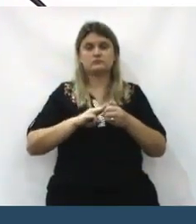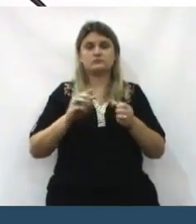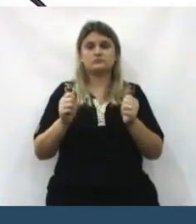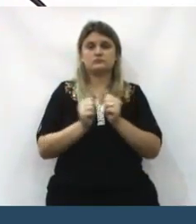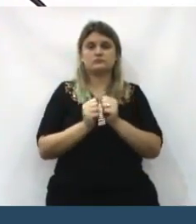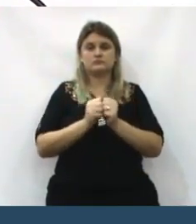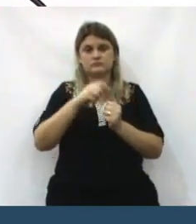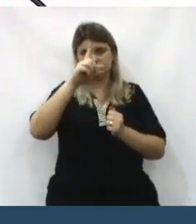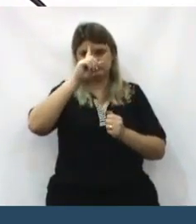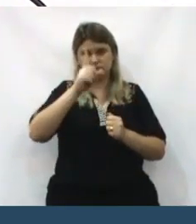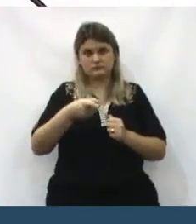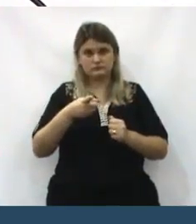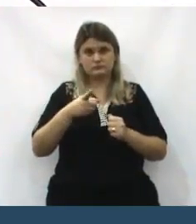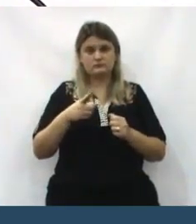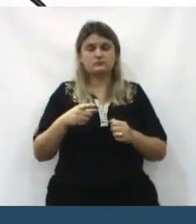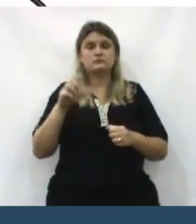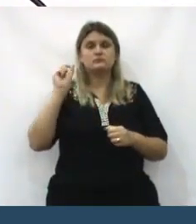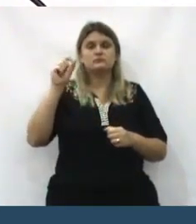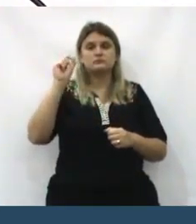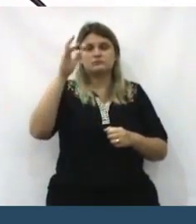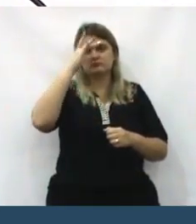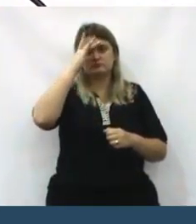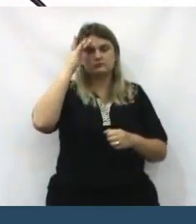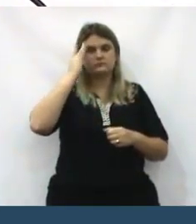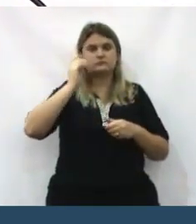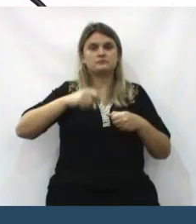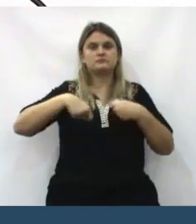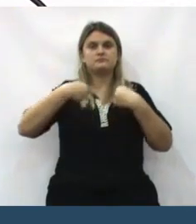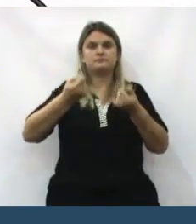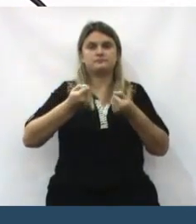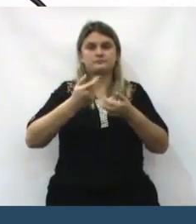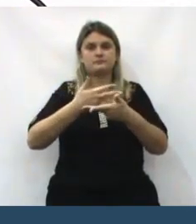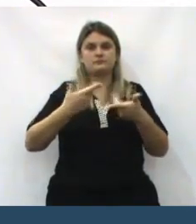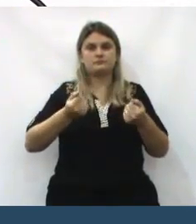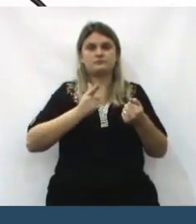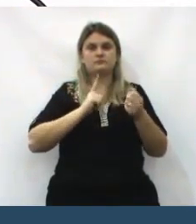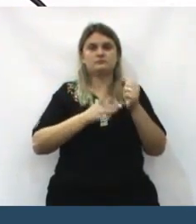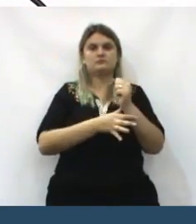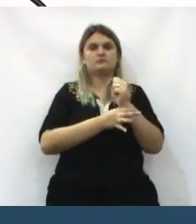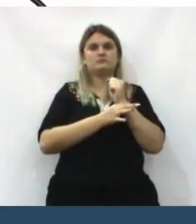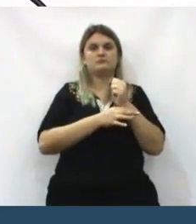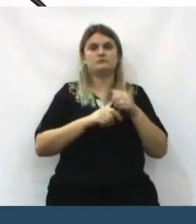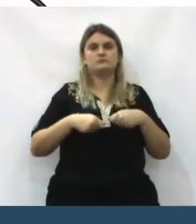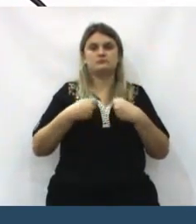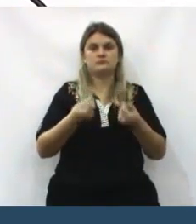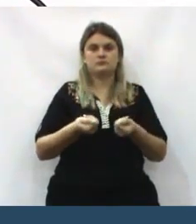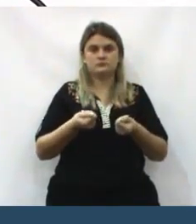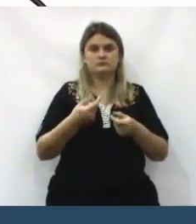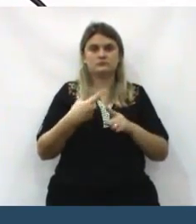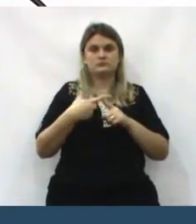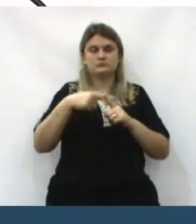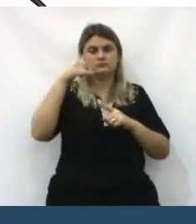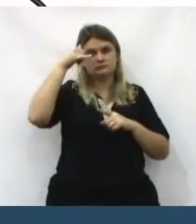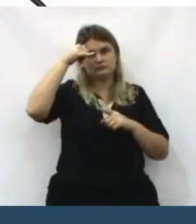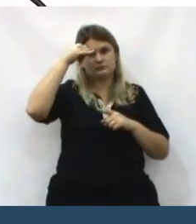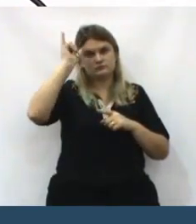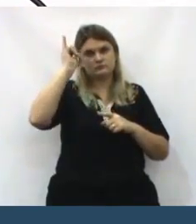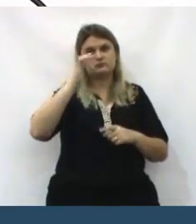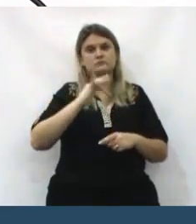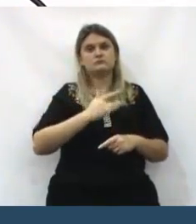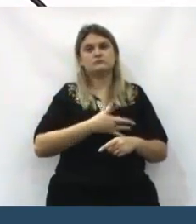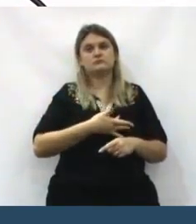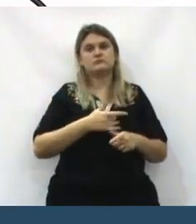municipal, junto com o mandato de injunção, os concessores dos benefícios ficam com mais segurança de concedê-los, para